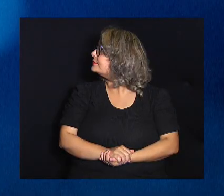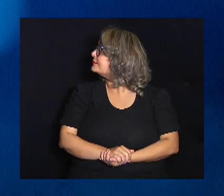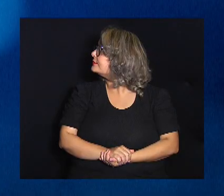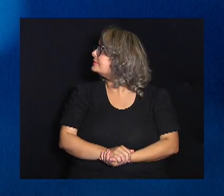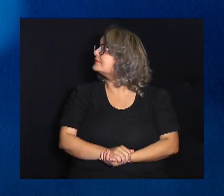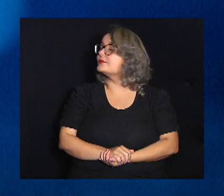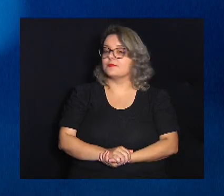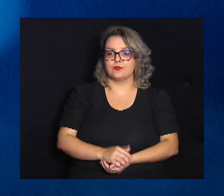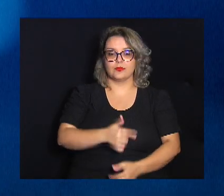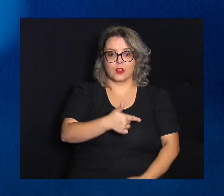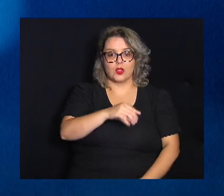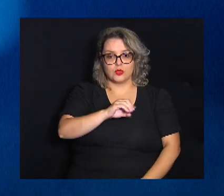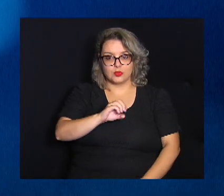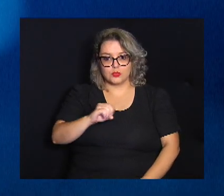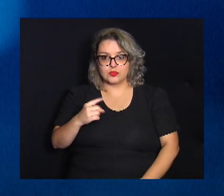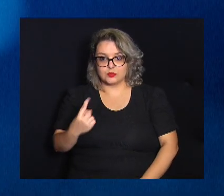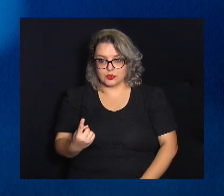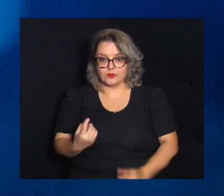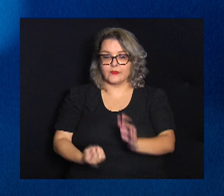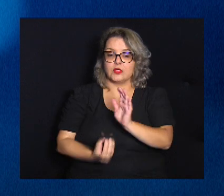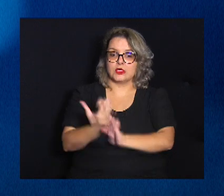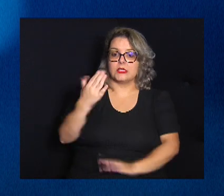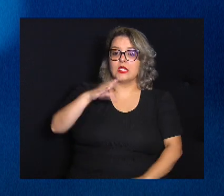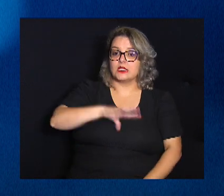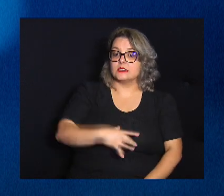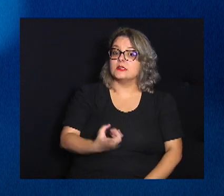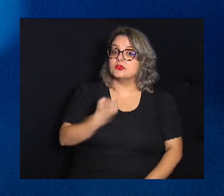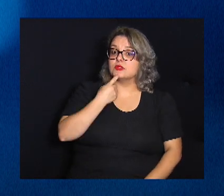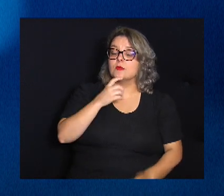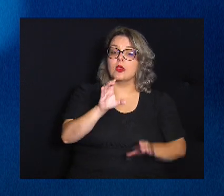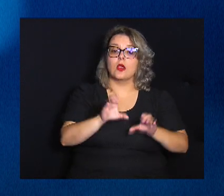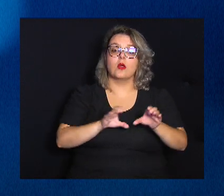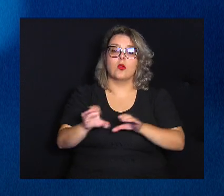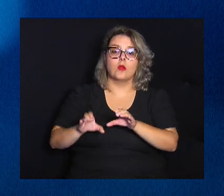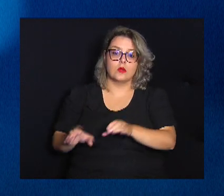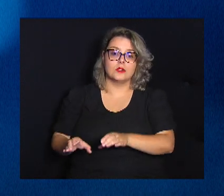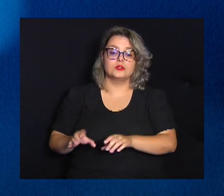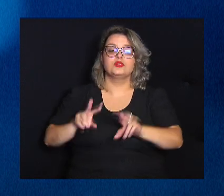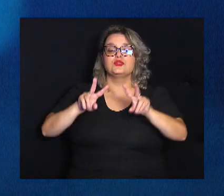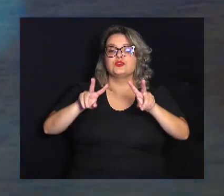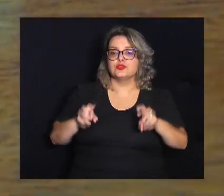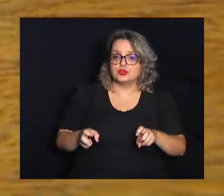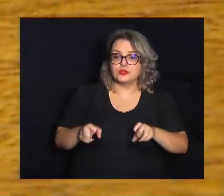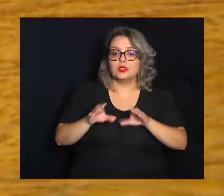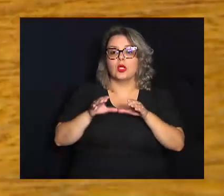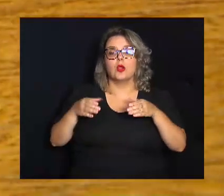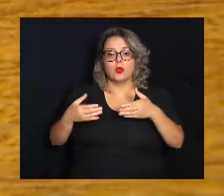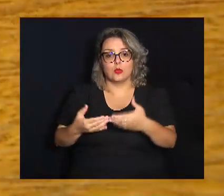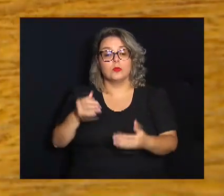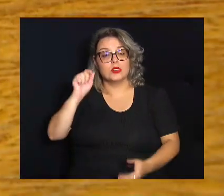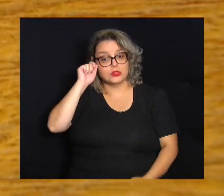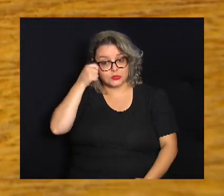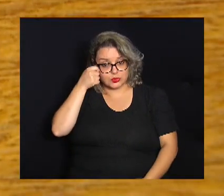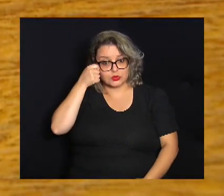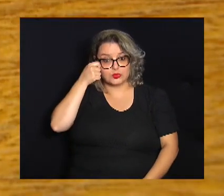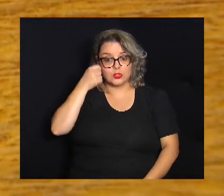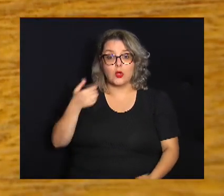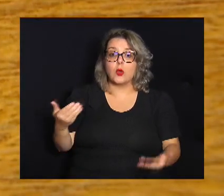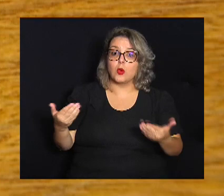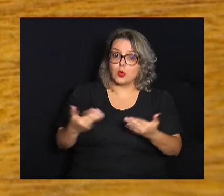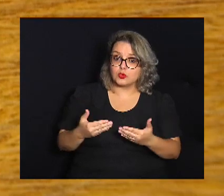Em 2001, foi criada em Campinas a Coordenadoria de Assuntos da Comunidade Negra, chamada hoje